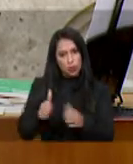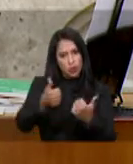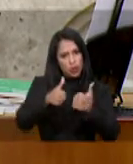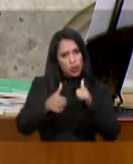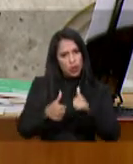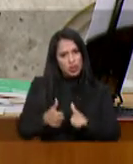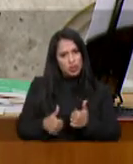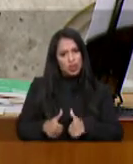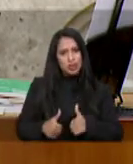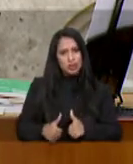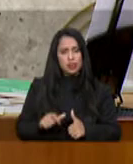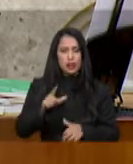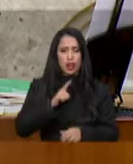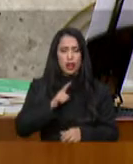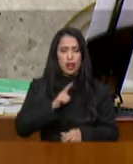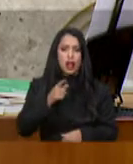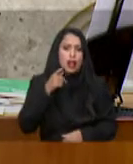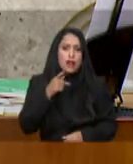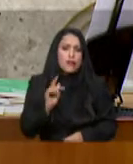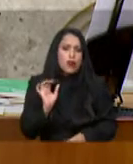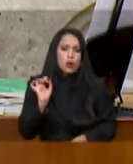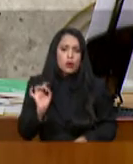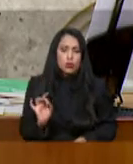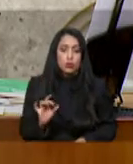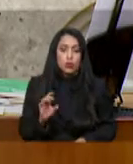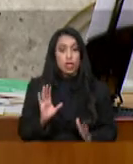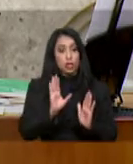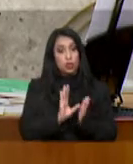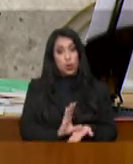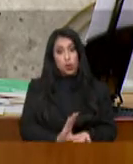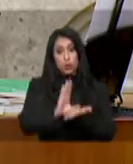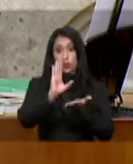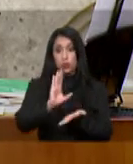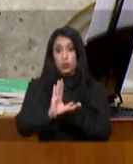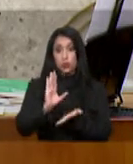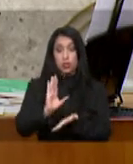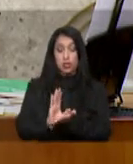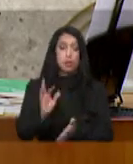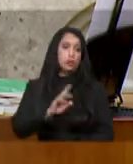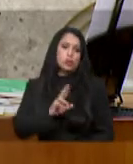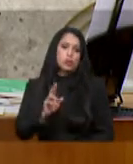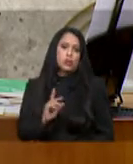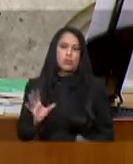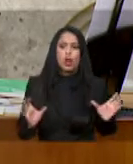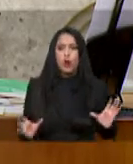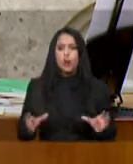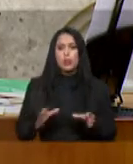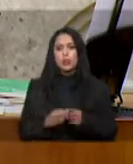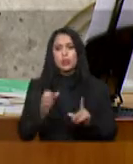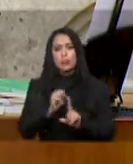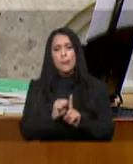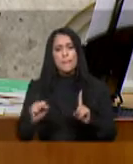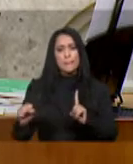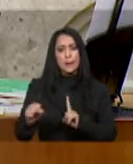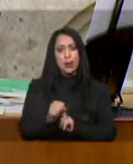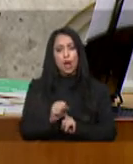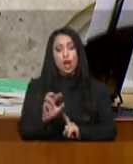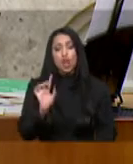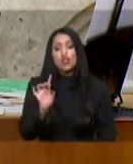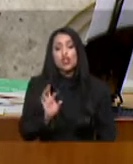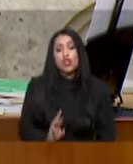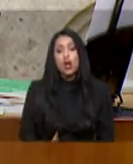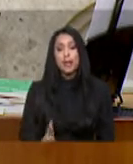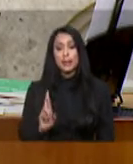causa pretende, ela se referia ao fato de que os conselhos não tinham composição popular, só representantes do